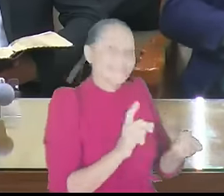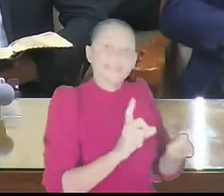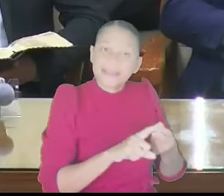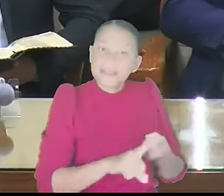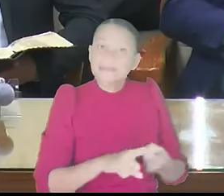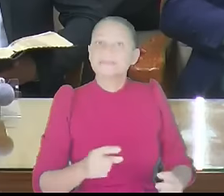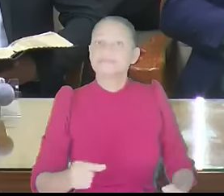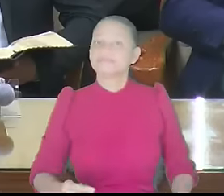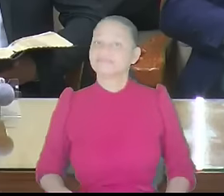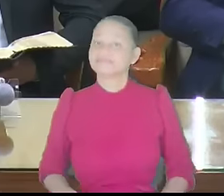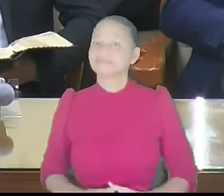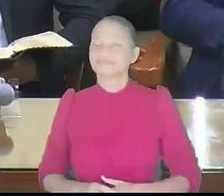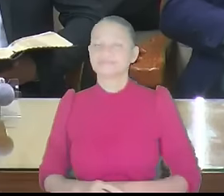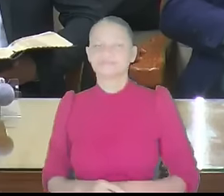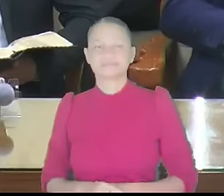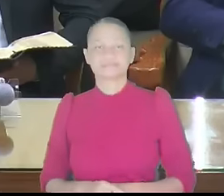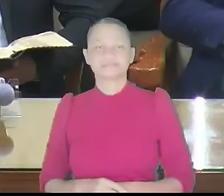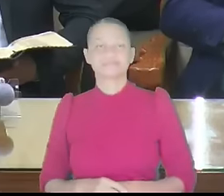Aleluia.